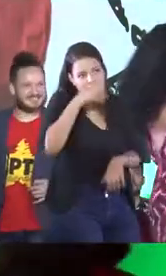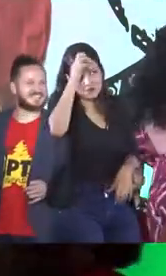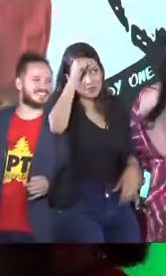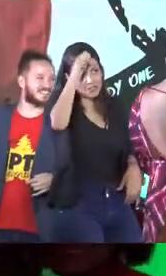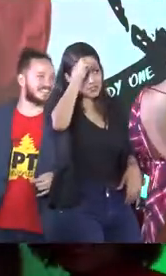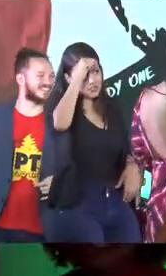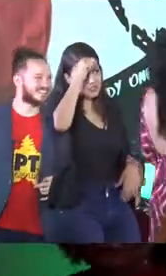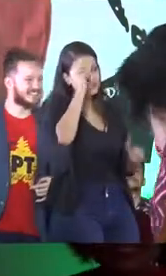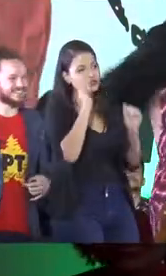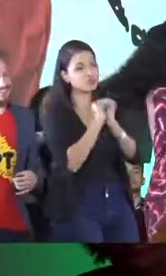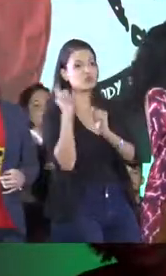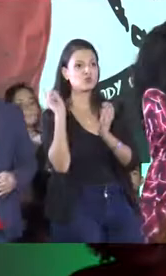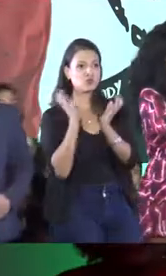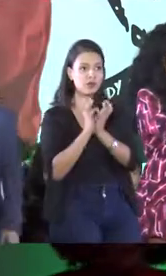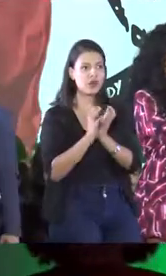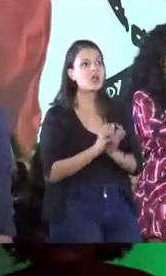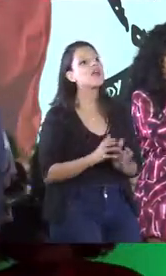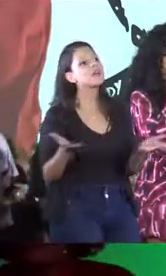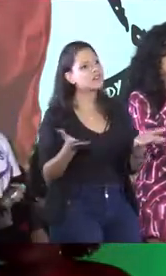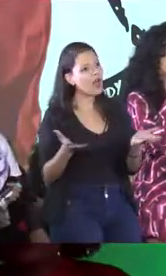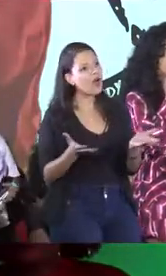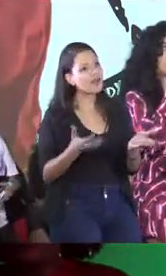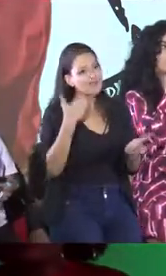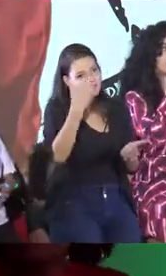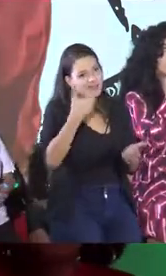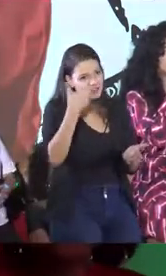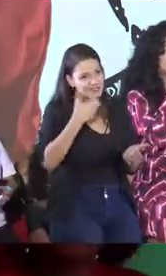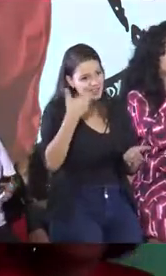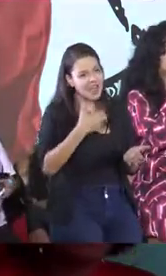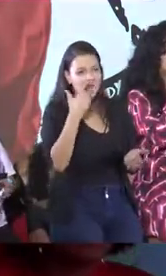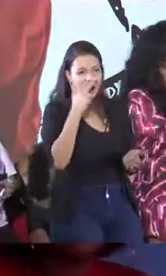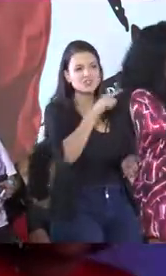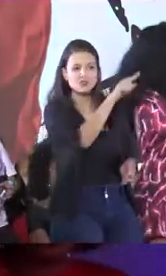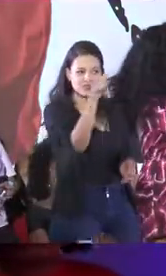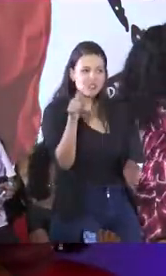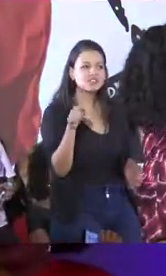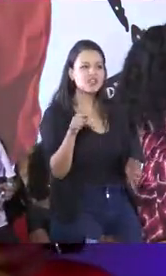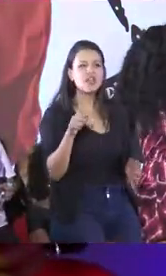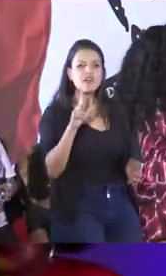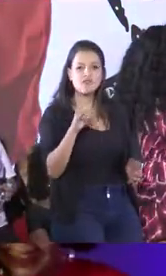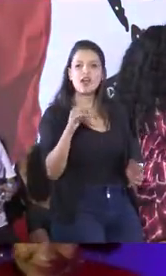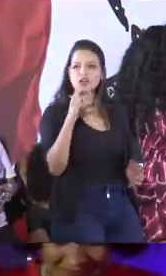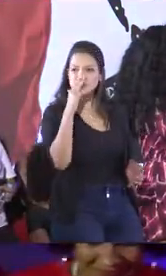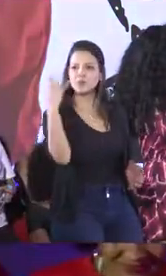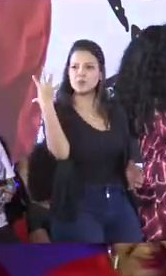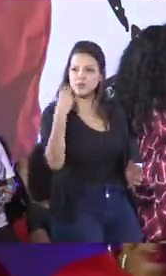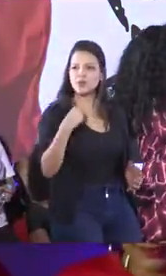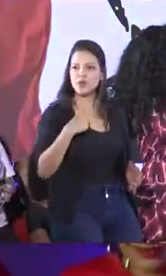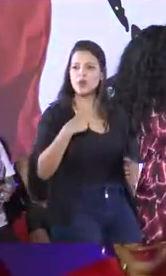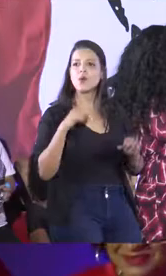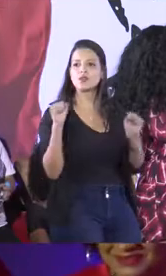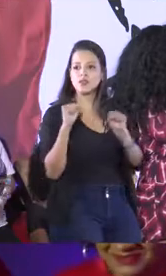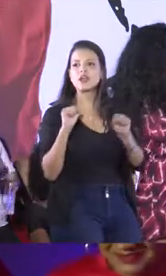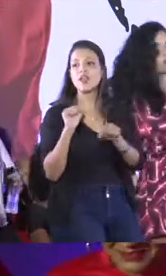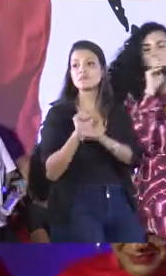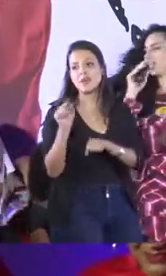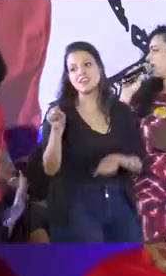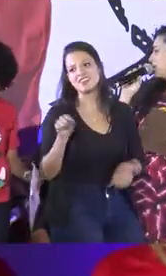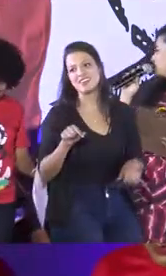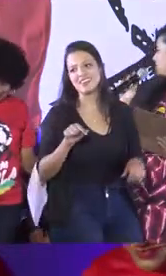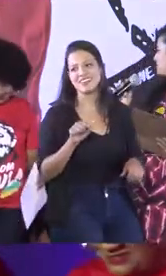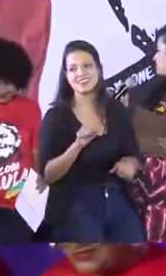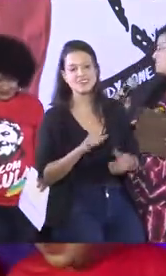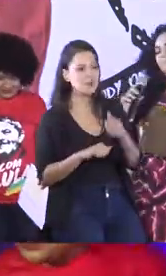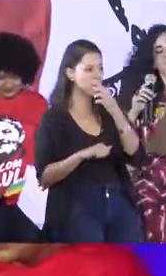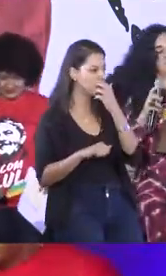hoje, com os meninos, e nós vamos tentar fazer ele aqui. Eu acho que vocês vão achar ele muito bonito, porque eu adorei, viu, presidente? Amei esse samba. Bora